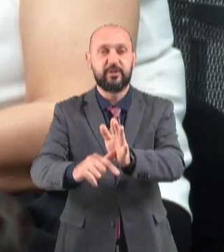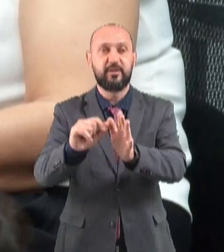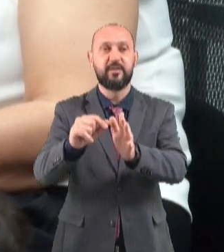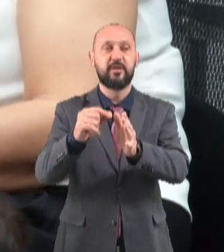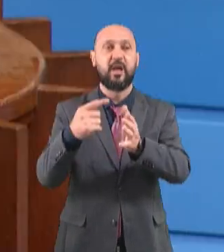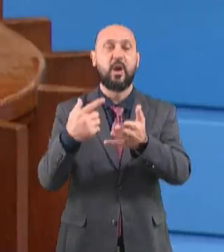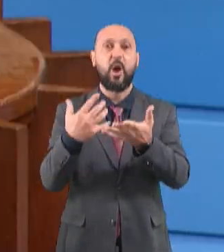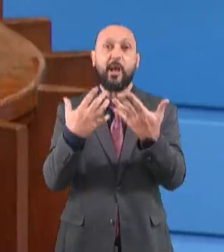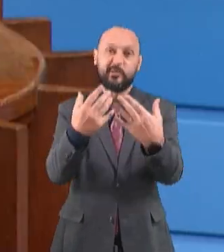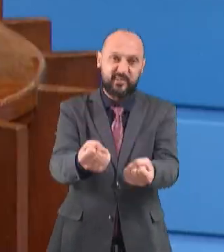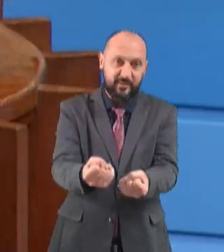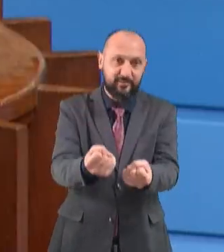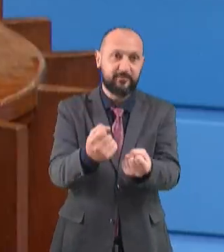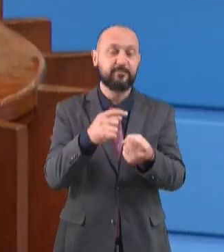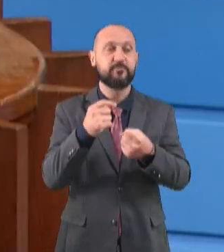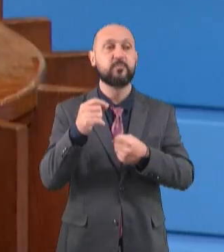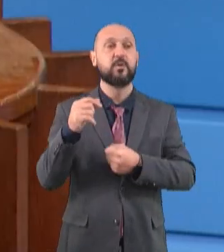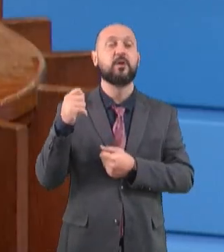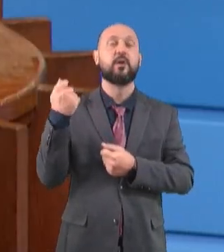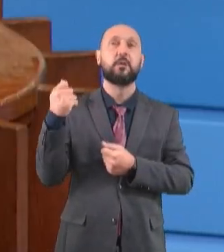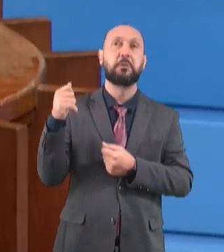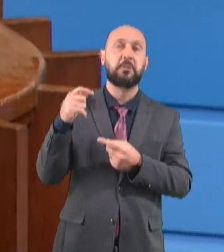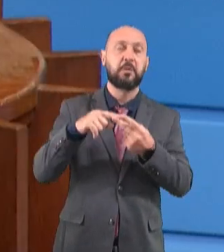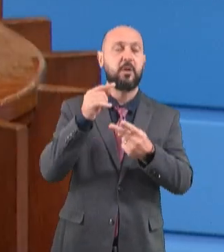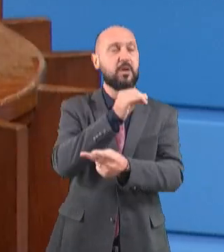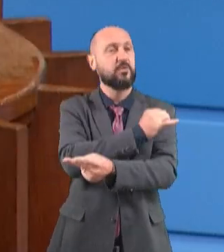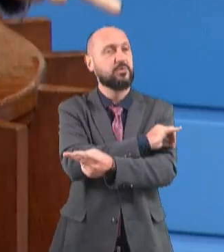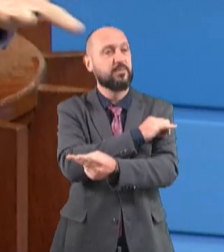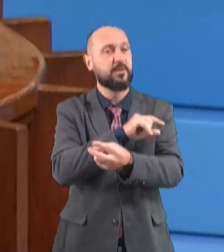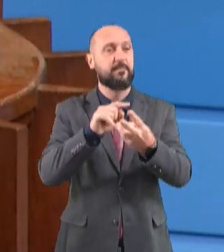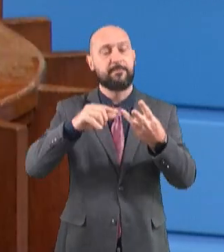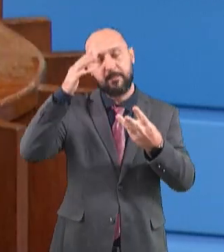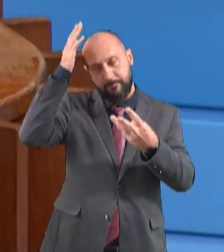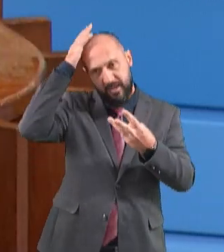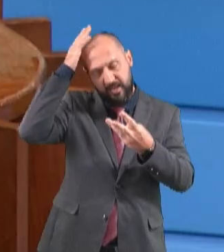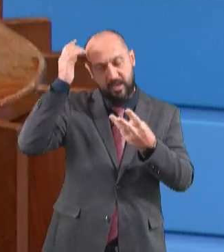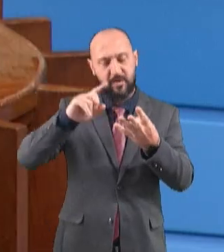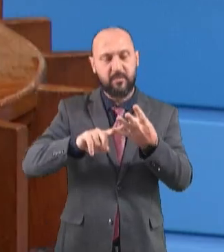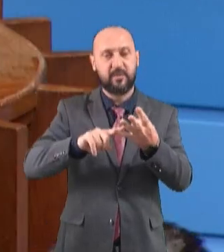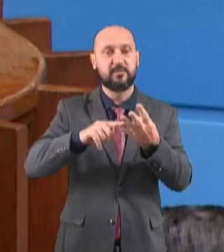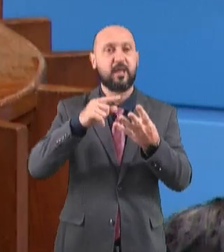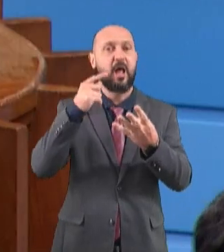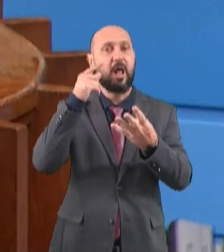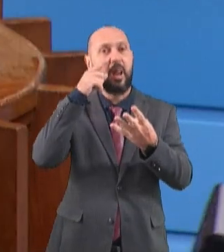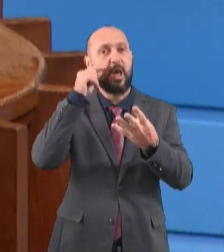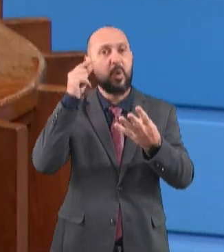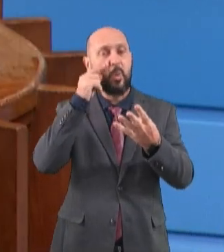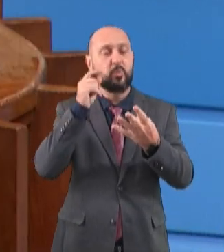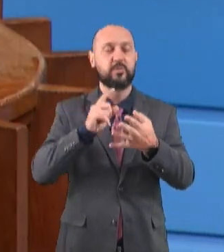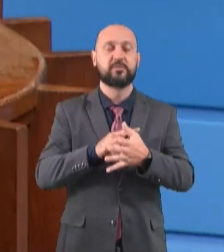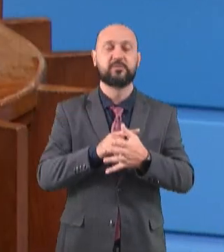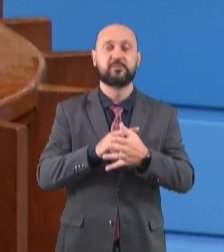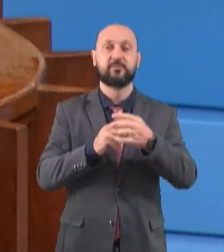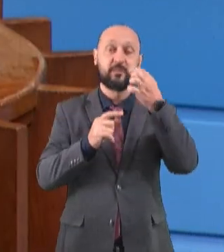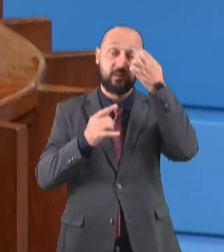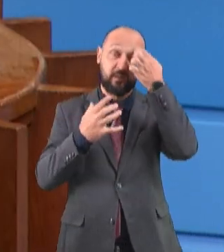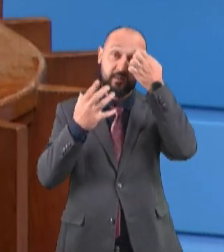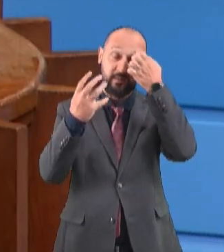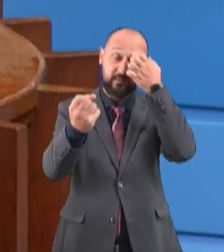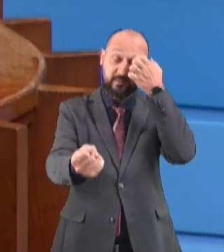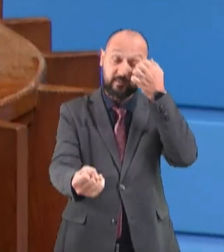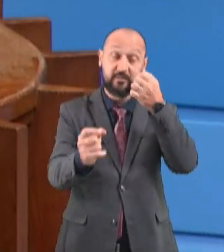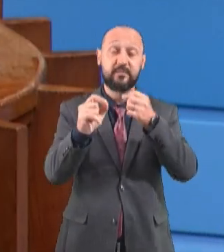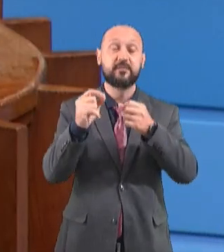do CONFAZ. Rio Grande do Sul, Rio de Janeiro, Pará, Alagoas, todos